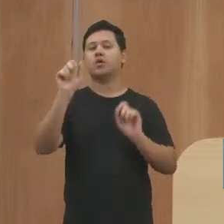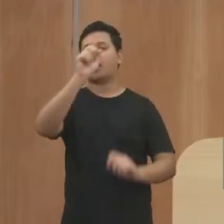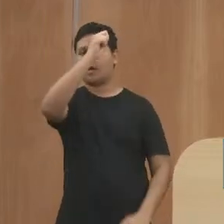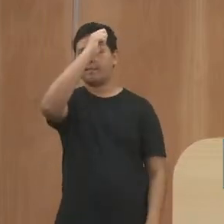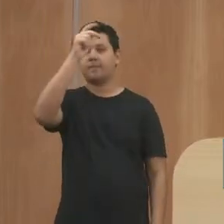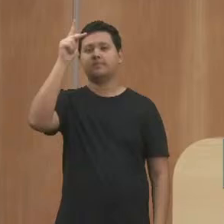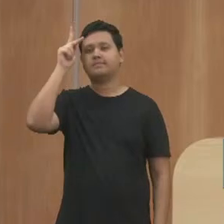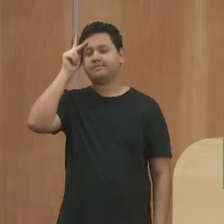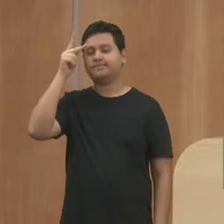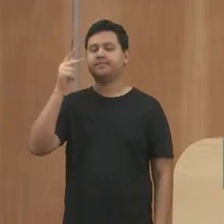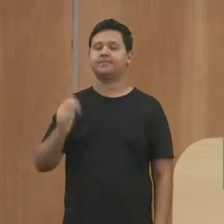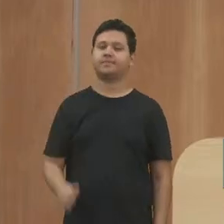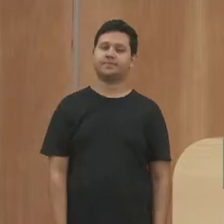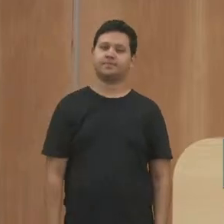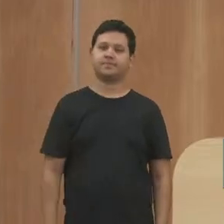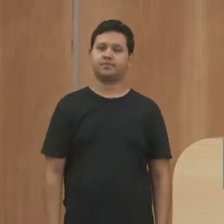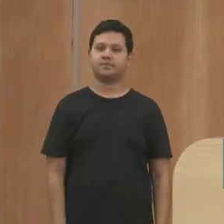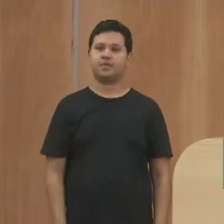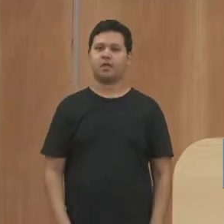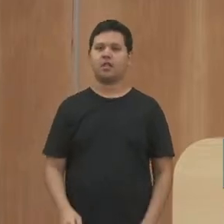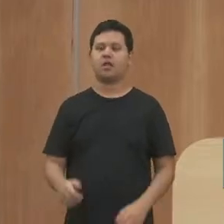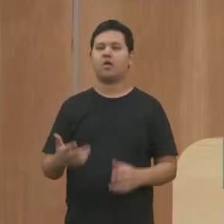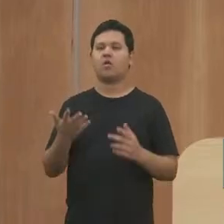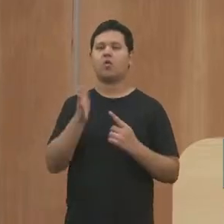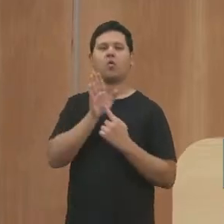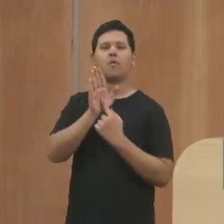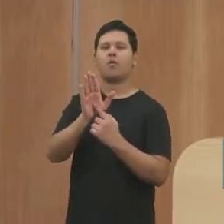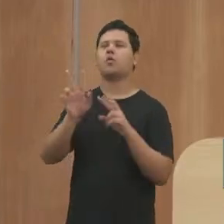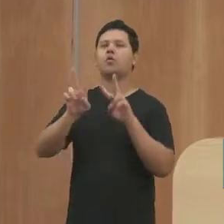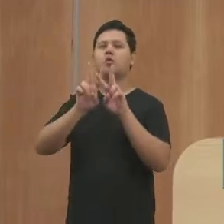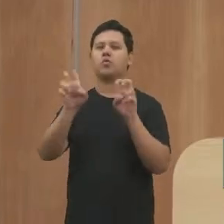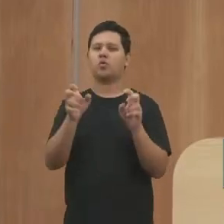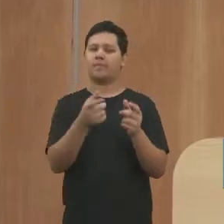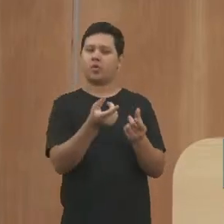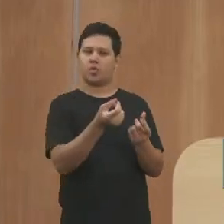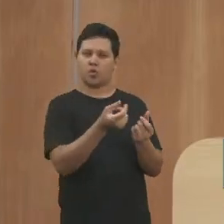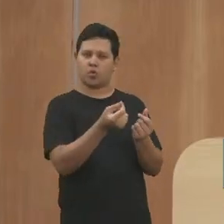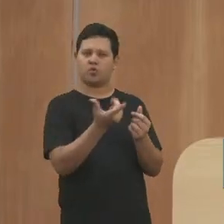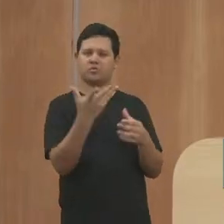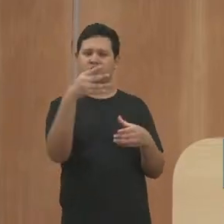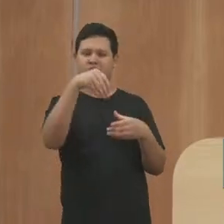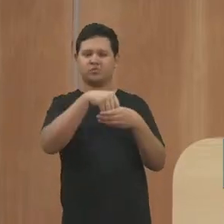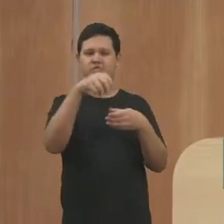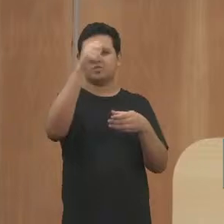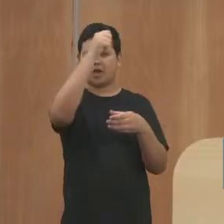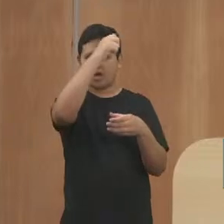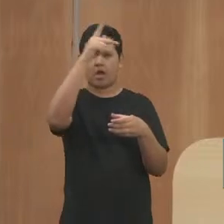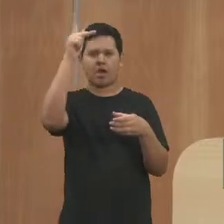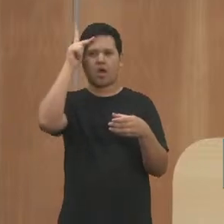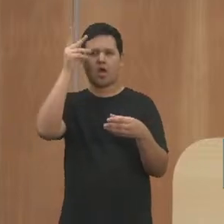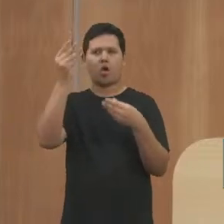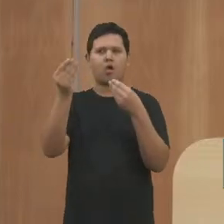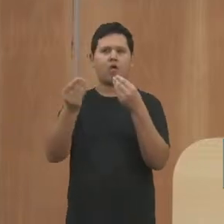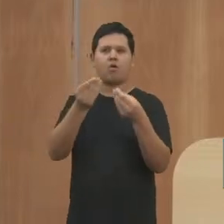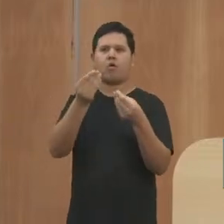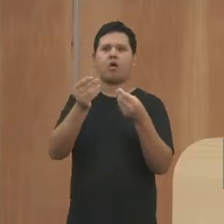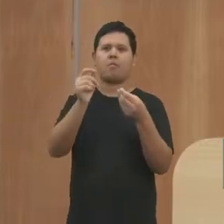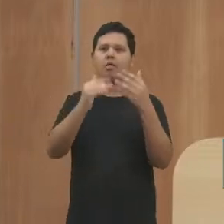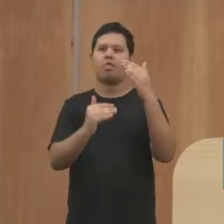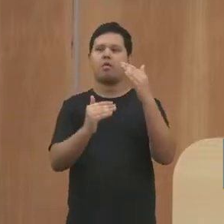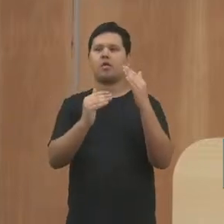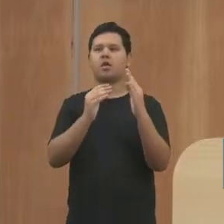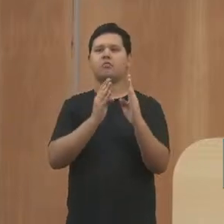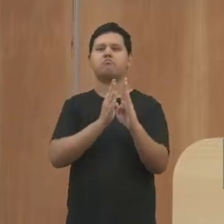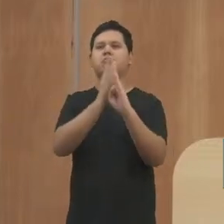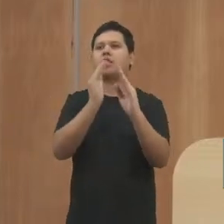ela diz respeito da saúde financeira e de quais são as perspectivas de futuro, né? A